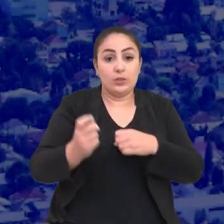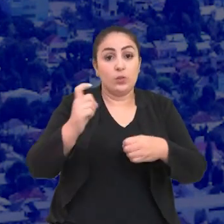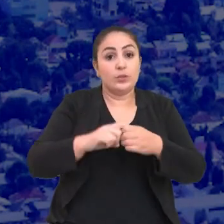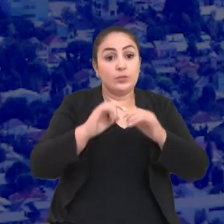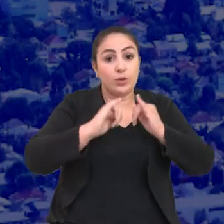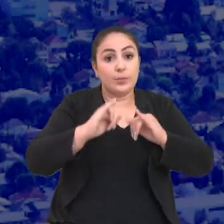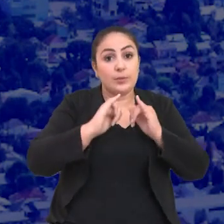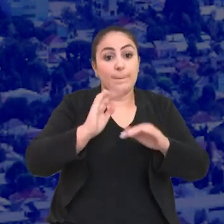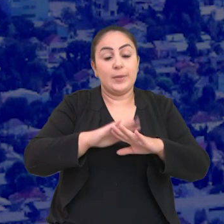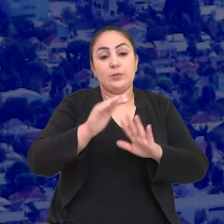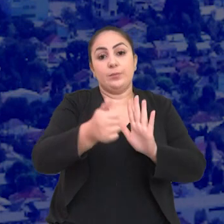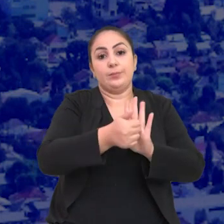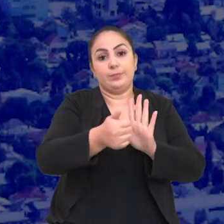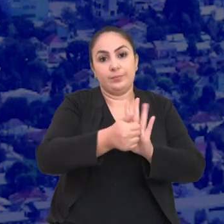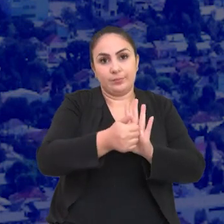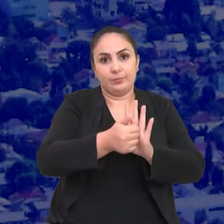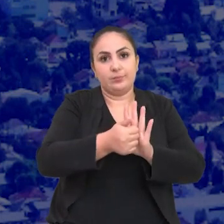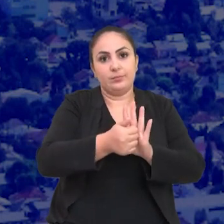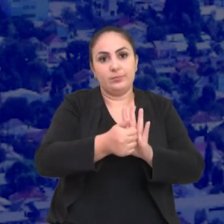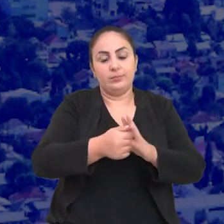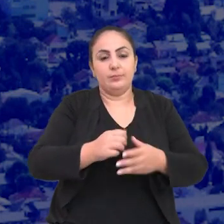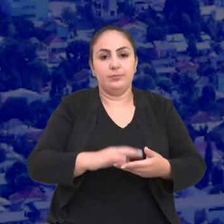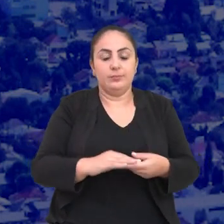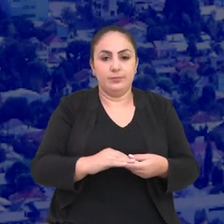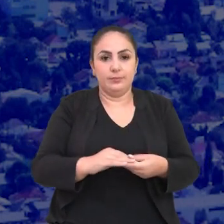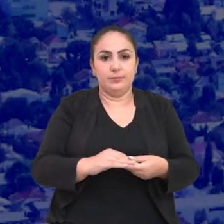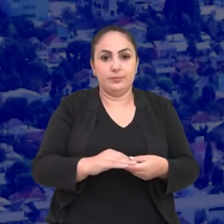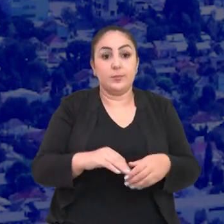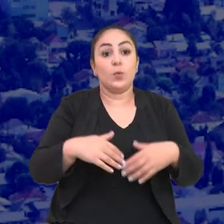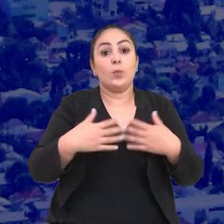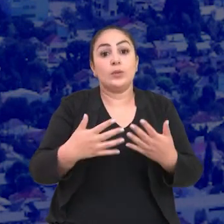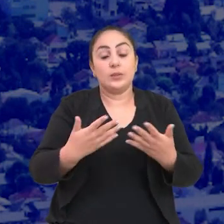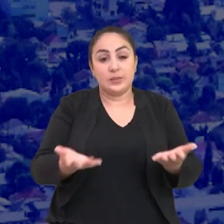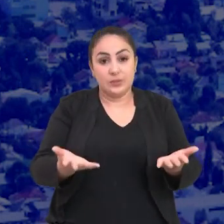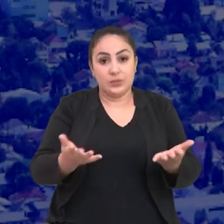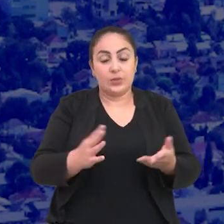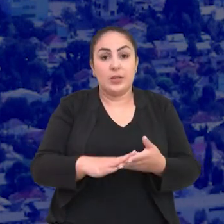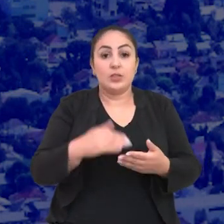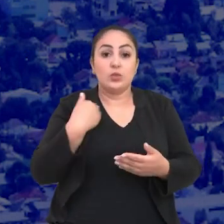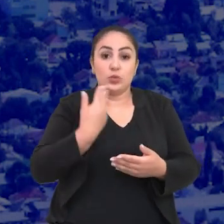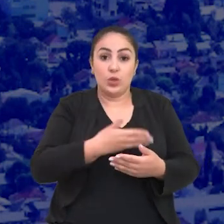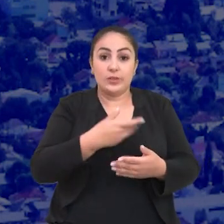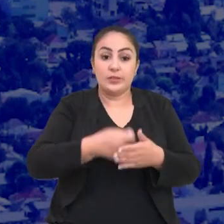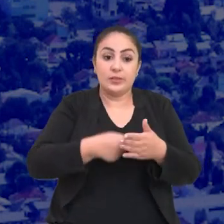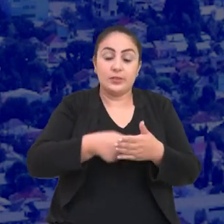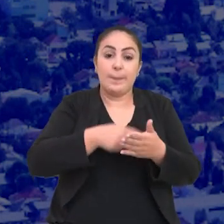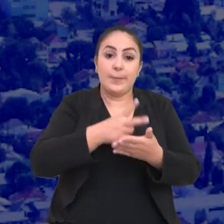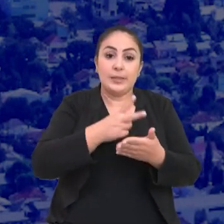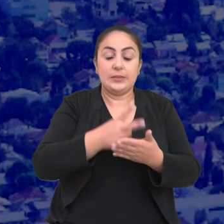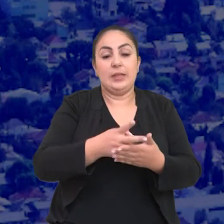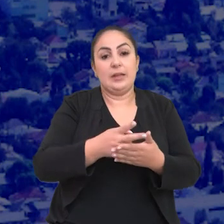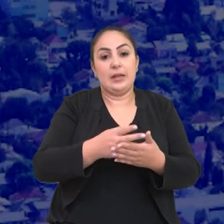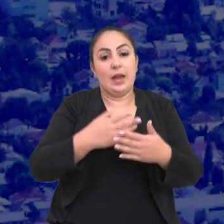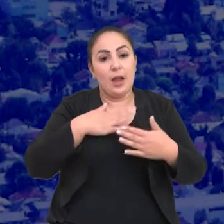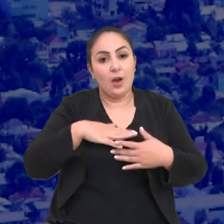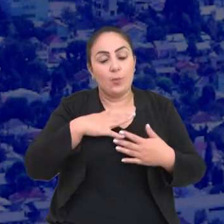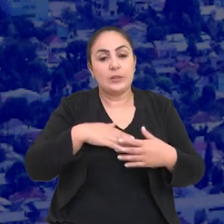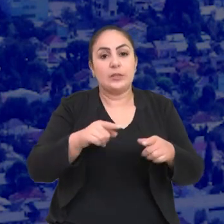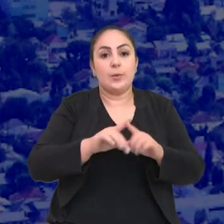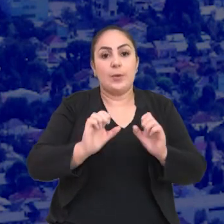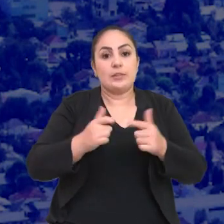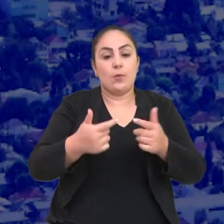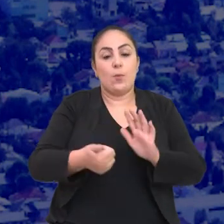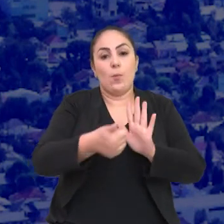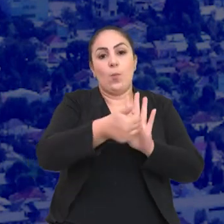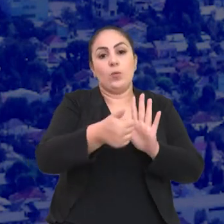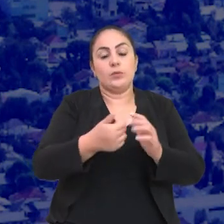vez poder voltar com notícias mais positivas. E enquanto isso, a gente tenta manter a paciência